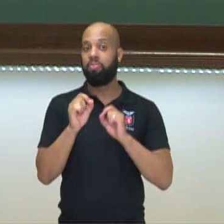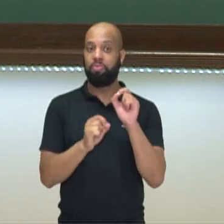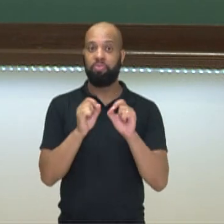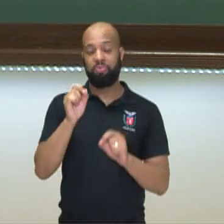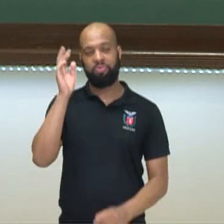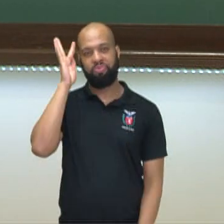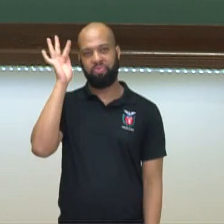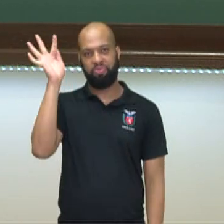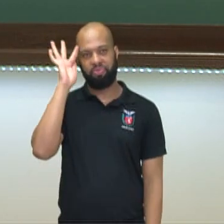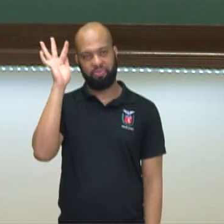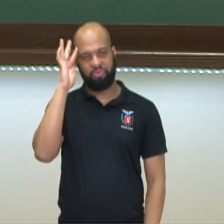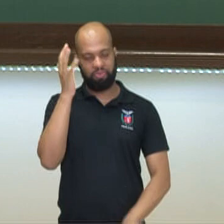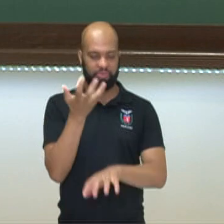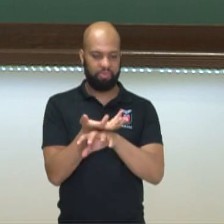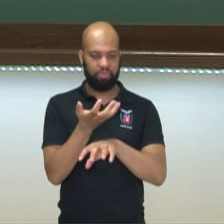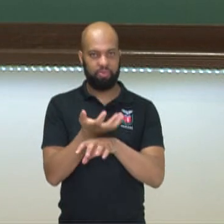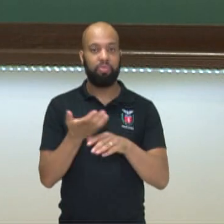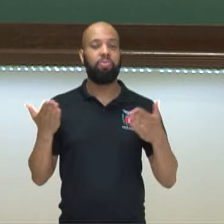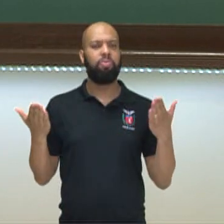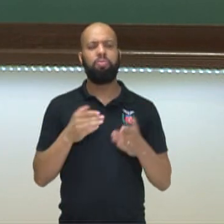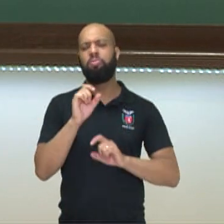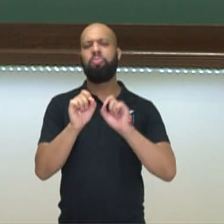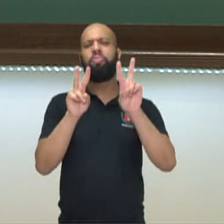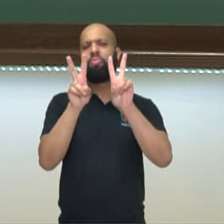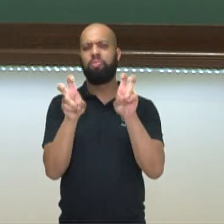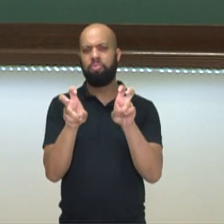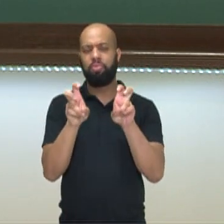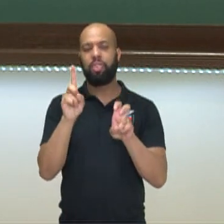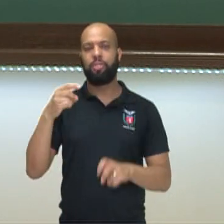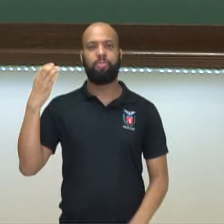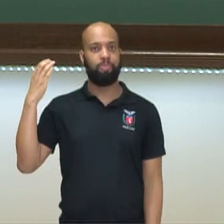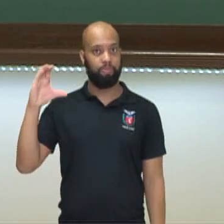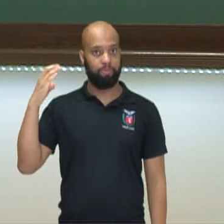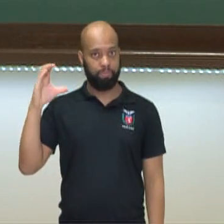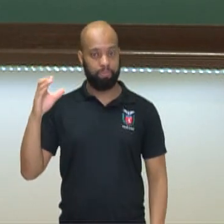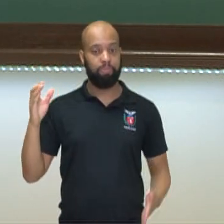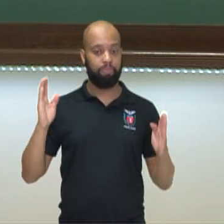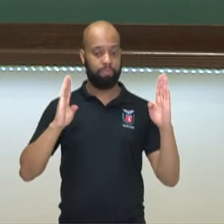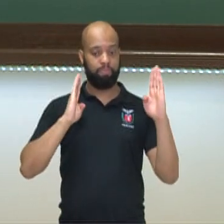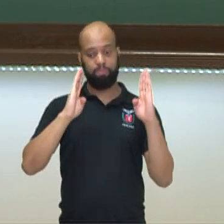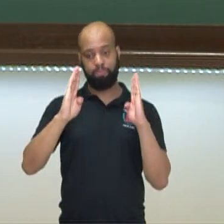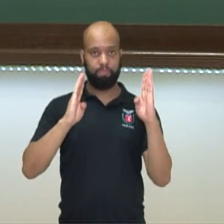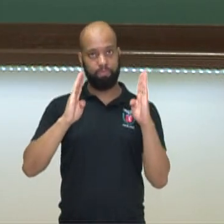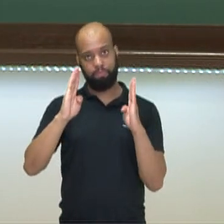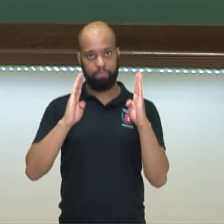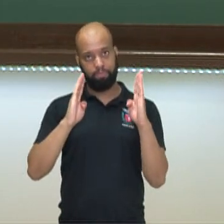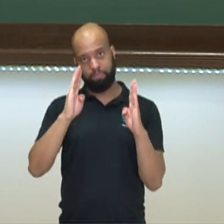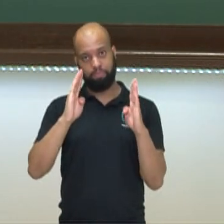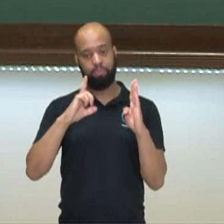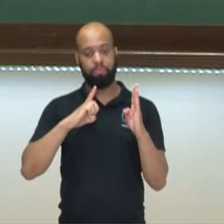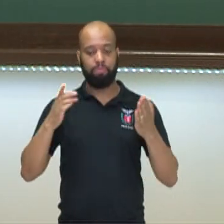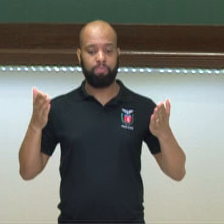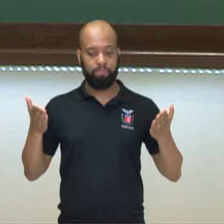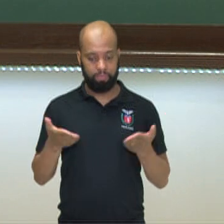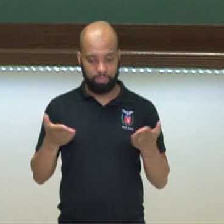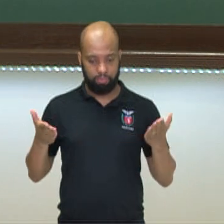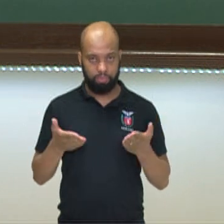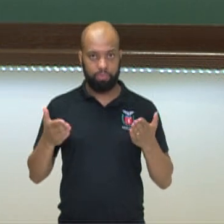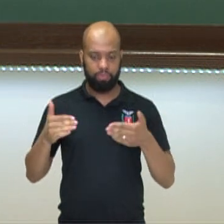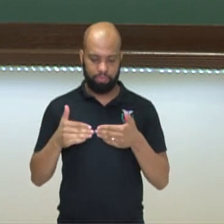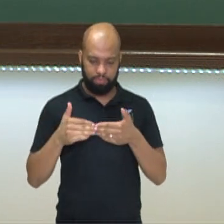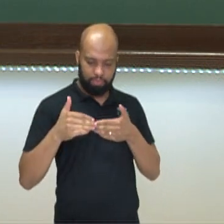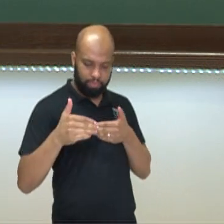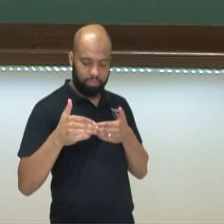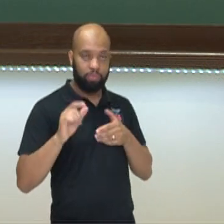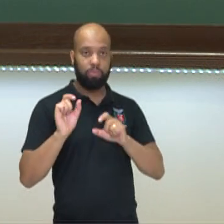de filosofia. Hoje vamos falar sobre a ciência na modernidade a partir da perspectiva